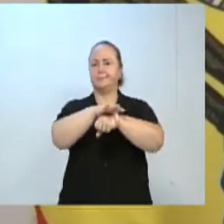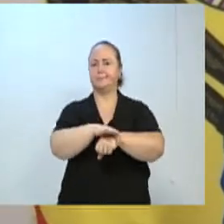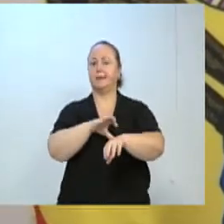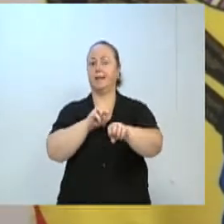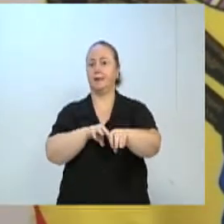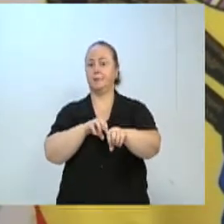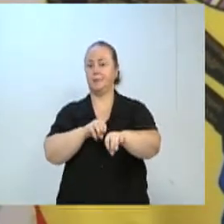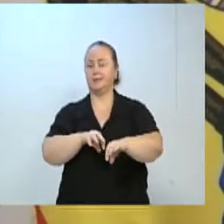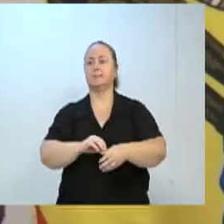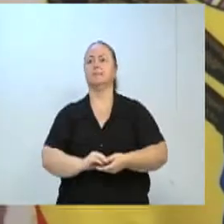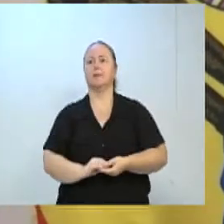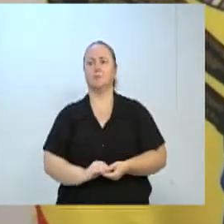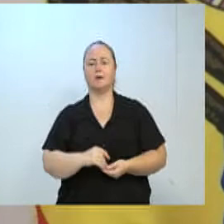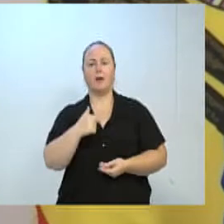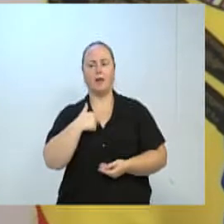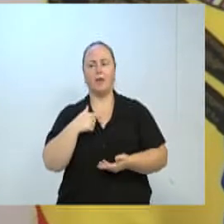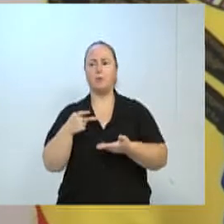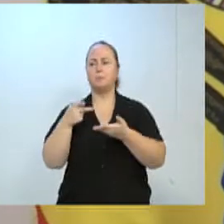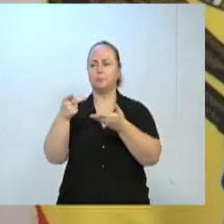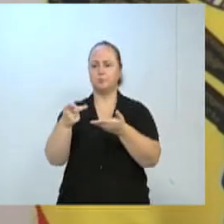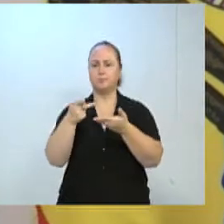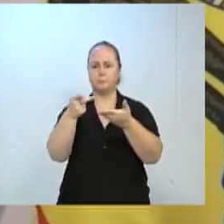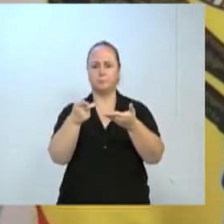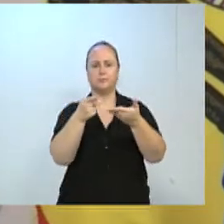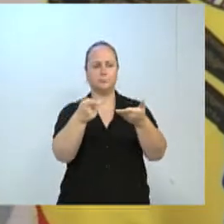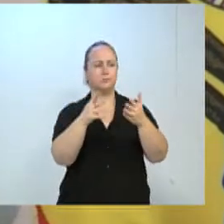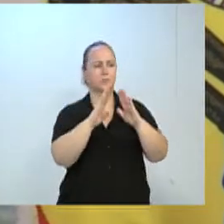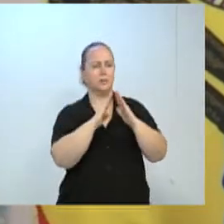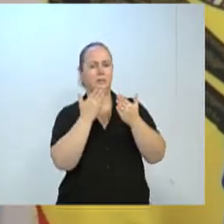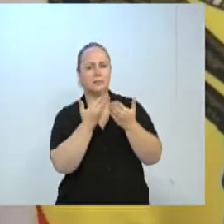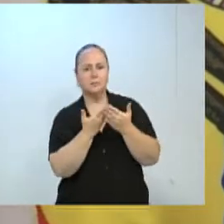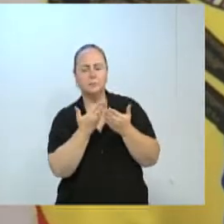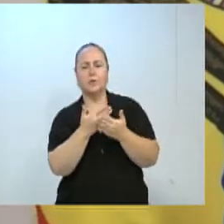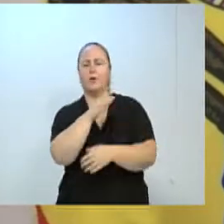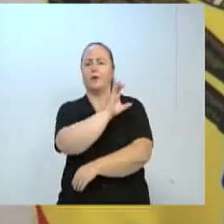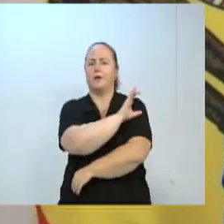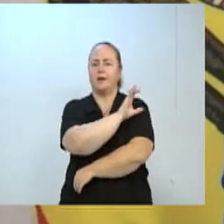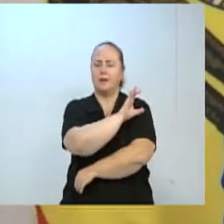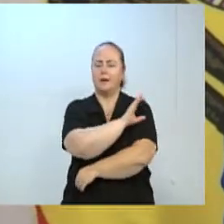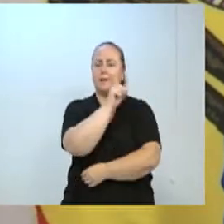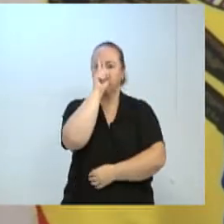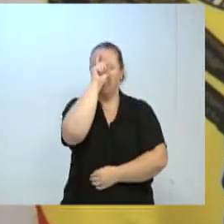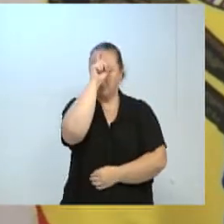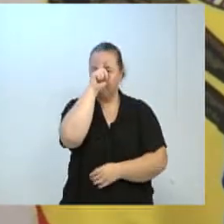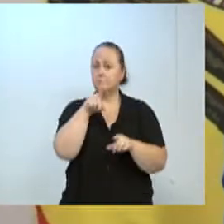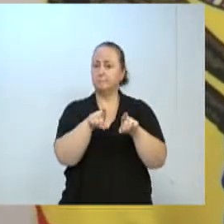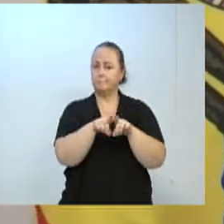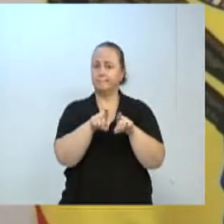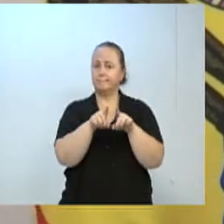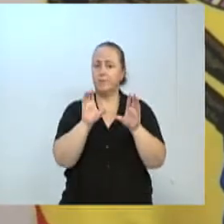como vocês sabem, eu estou visitando as escolas, creches, os hospitais, já como fazia parte da comissão.